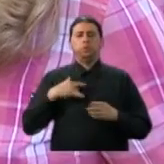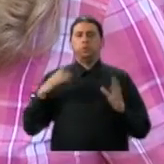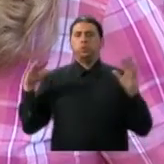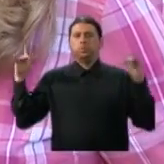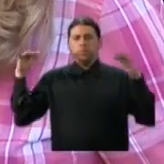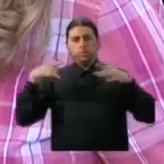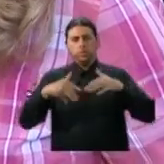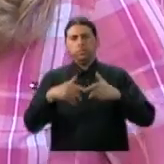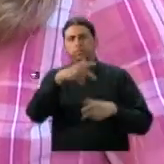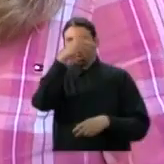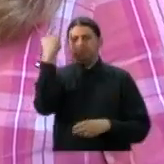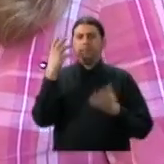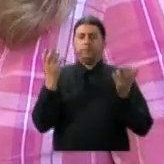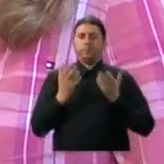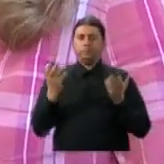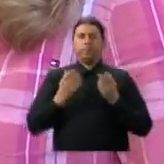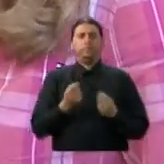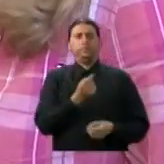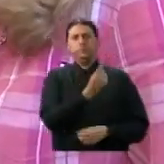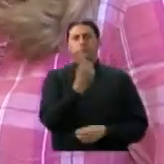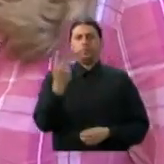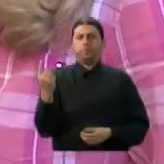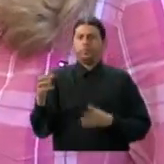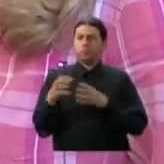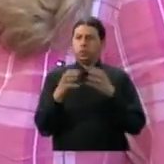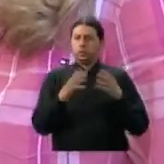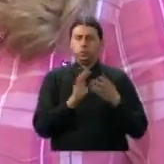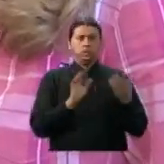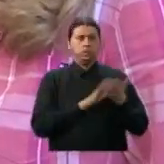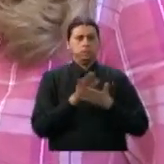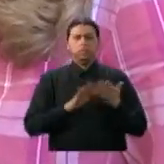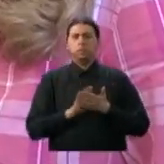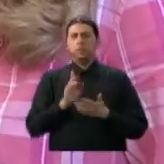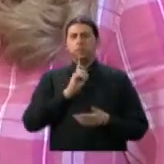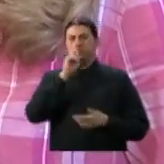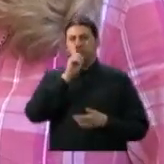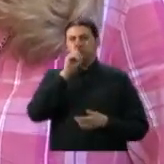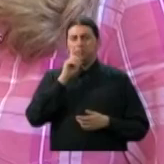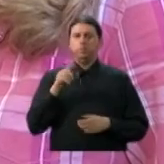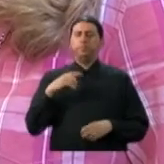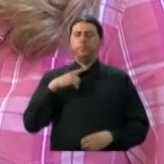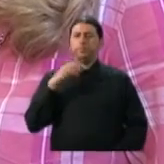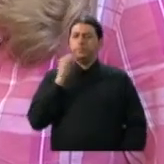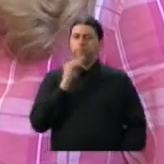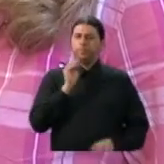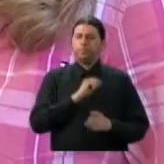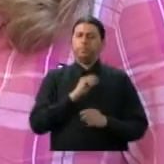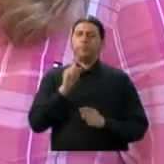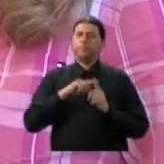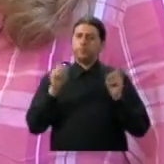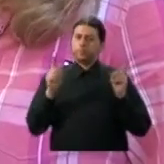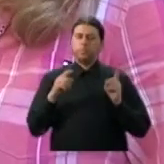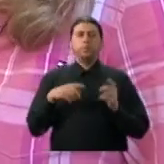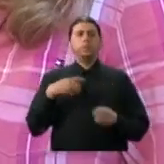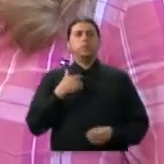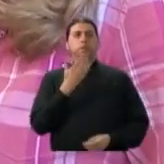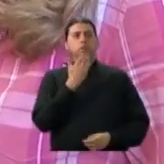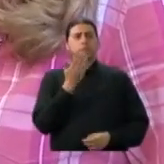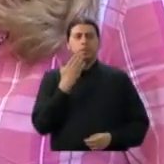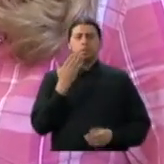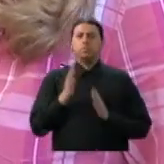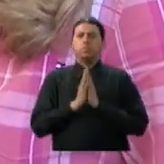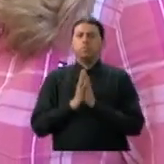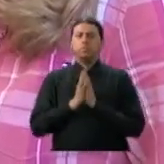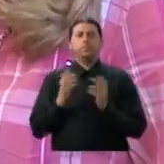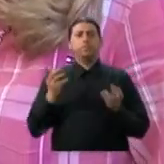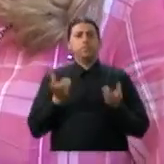quer a vacina da gripe e até mesmo os grupos que não são aqueles elencados como prioritário pela sua vulnerabilidade, acabam solicitando,